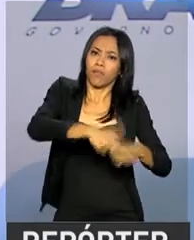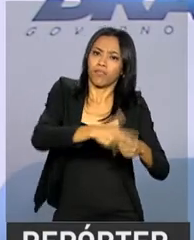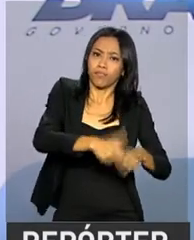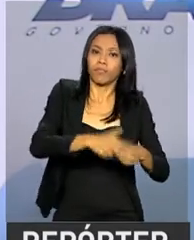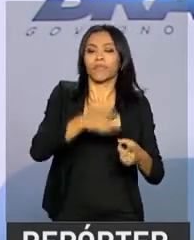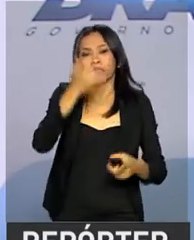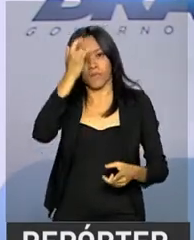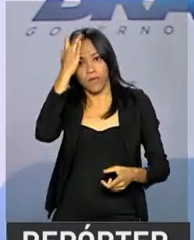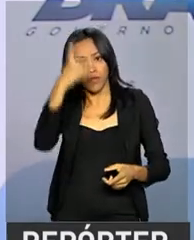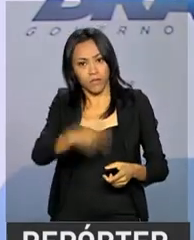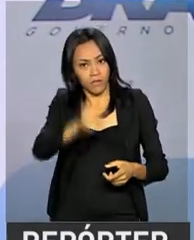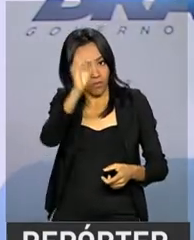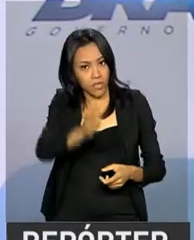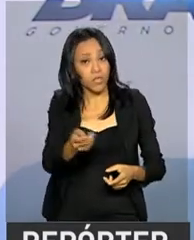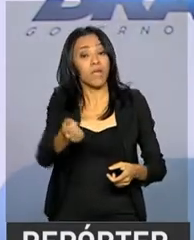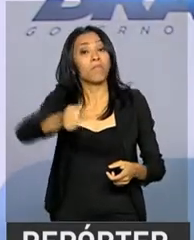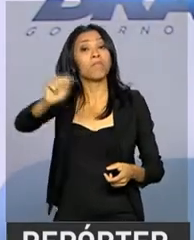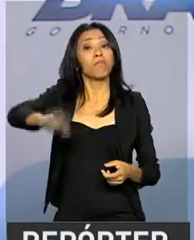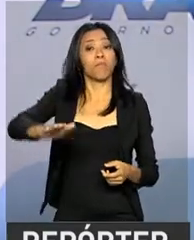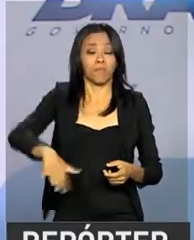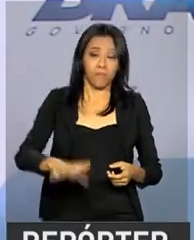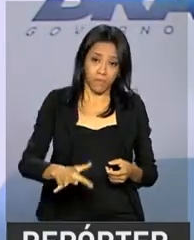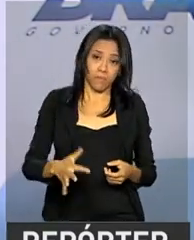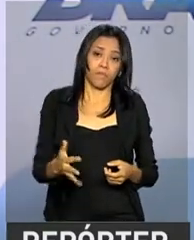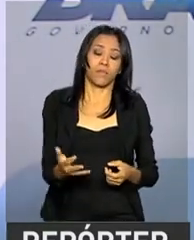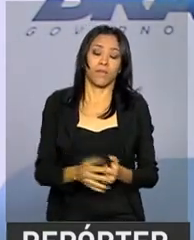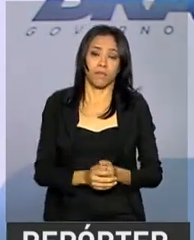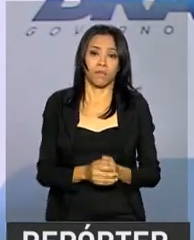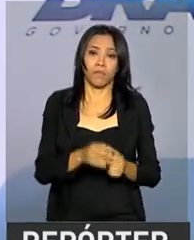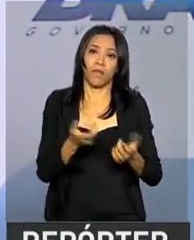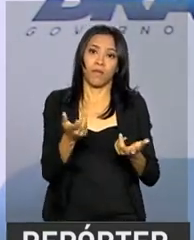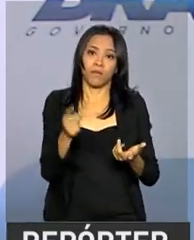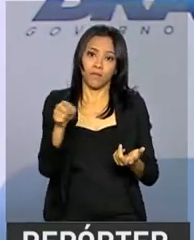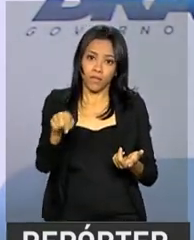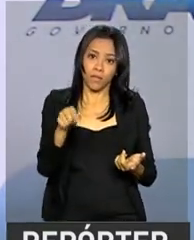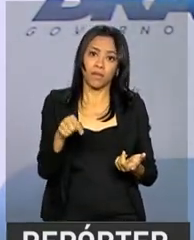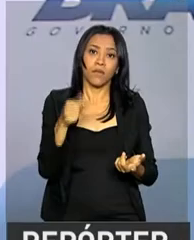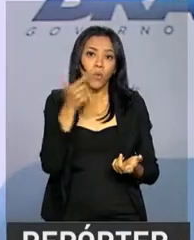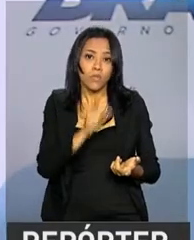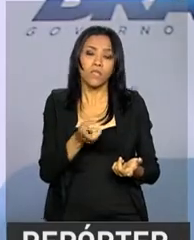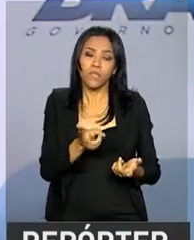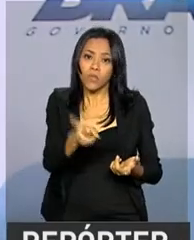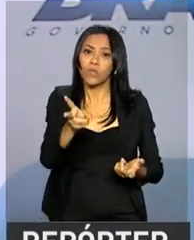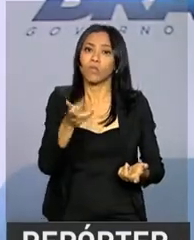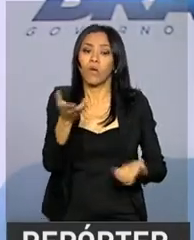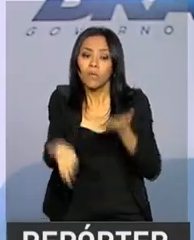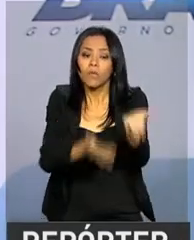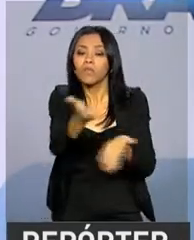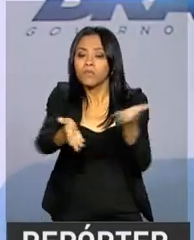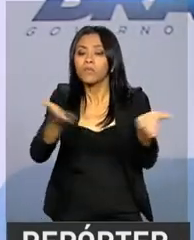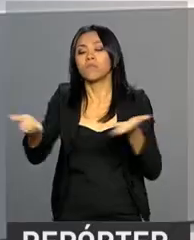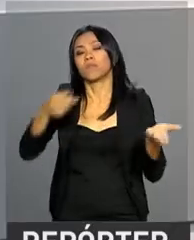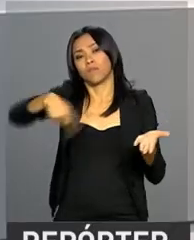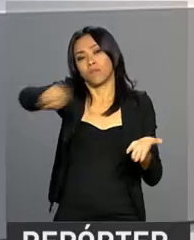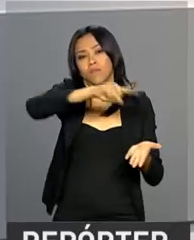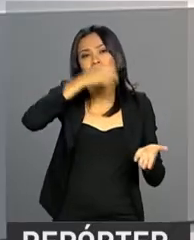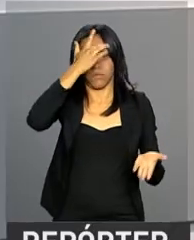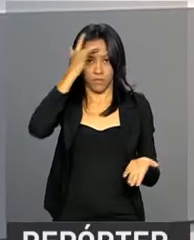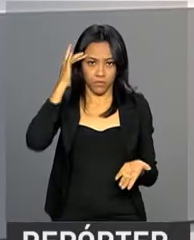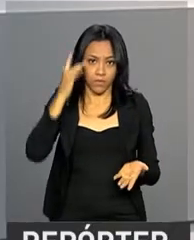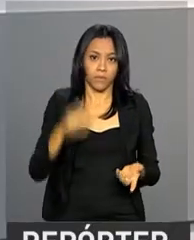um custo muito menor de permanência de serviços ativos prata de melhor a população